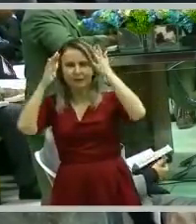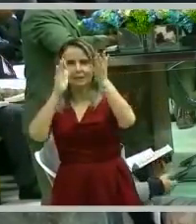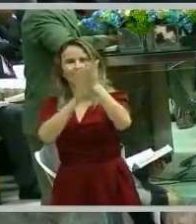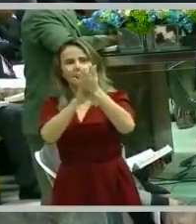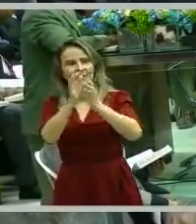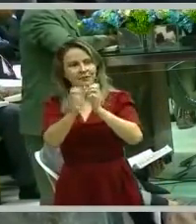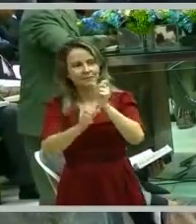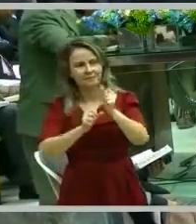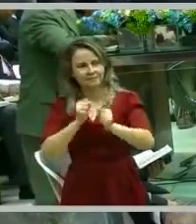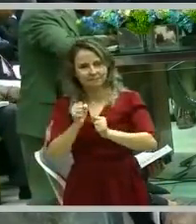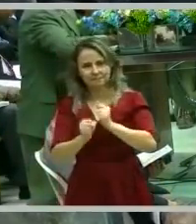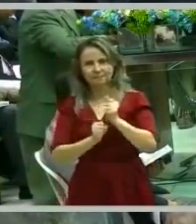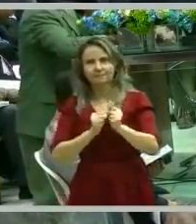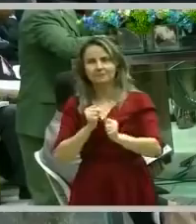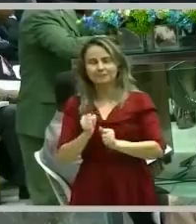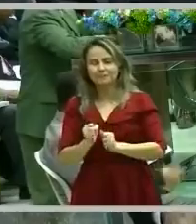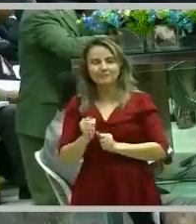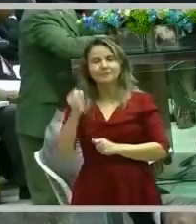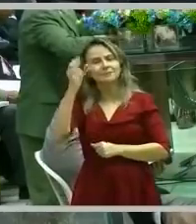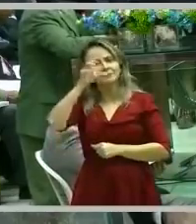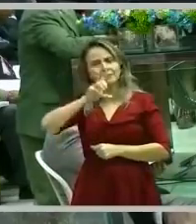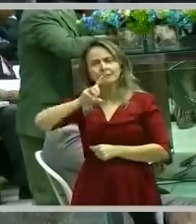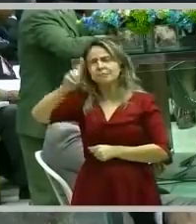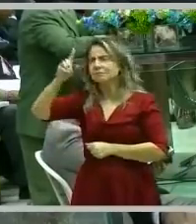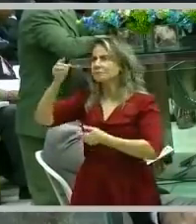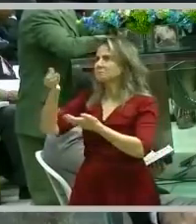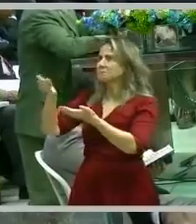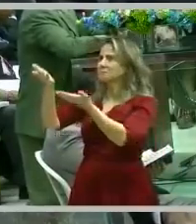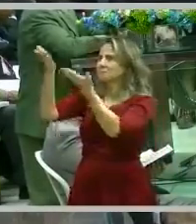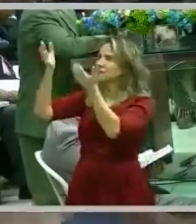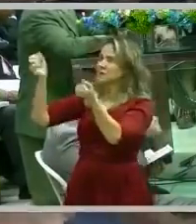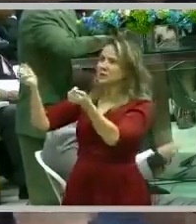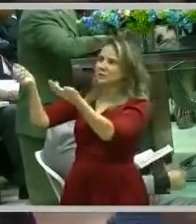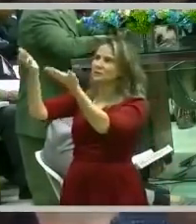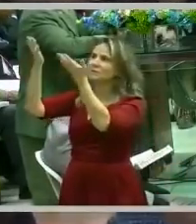Aleluia! Deus seja louvado nesta noite.